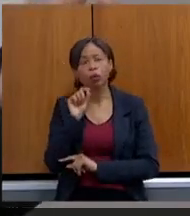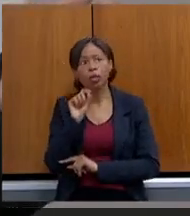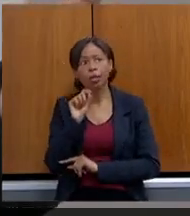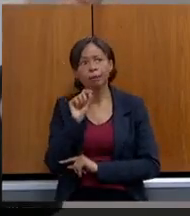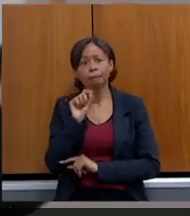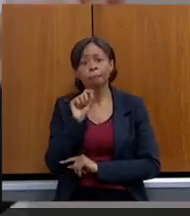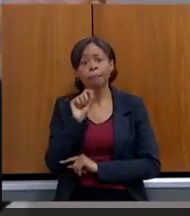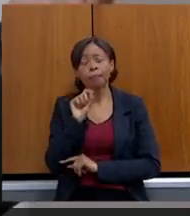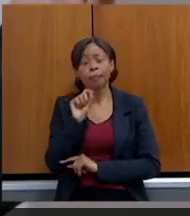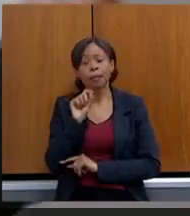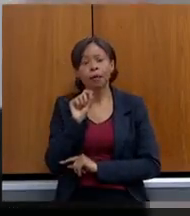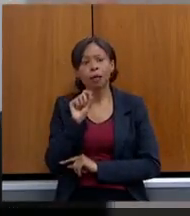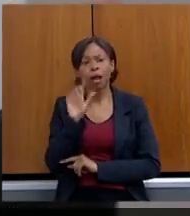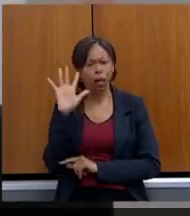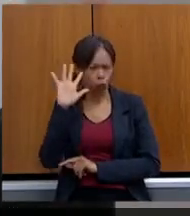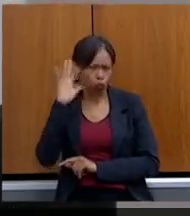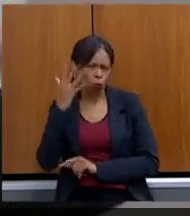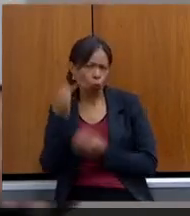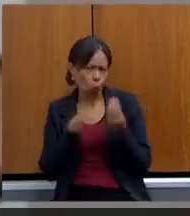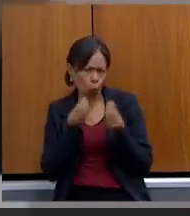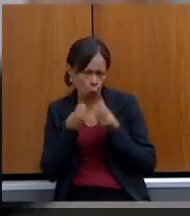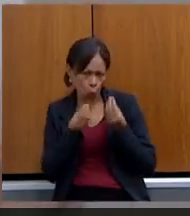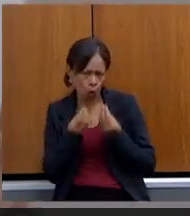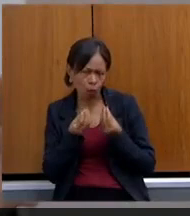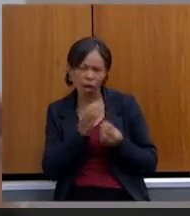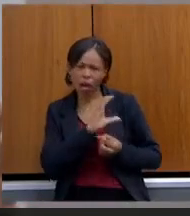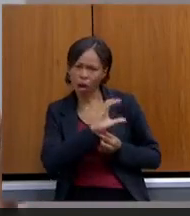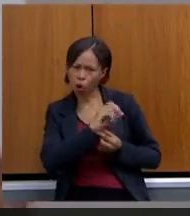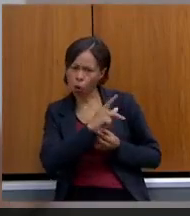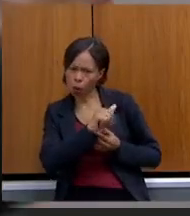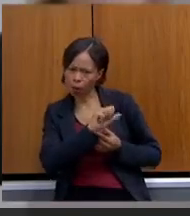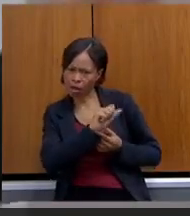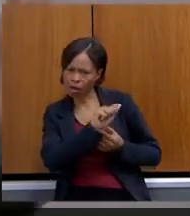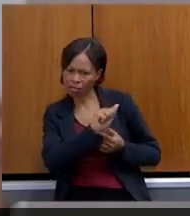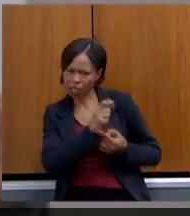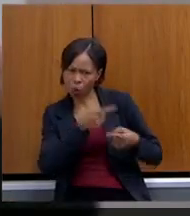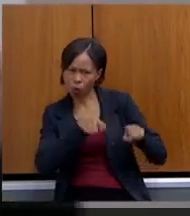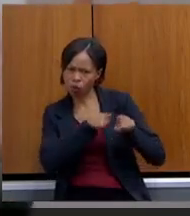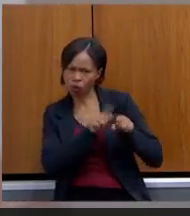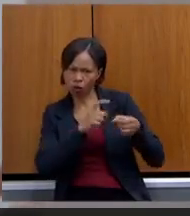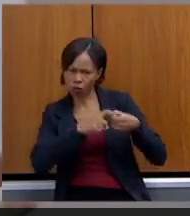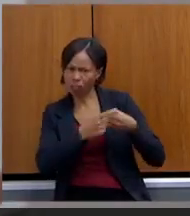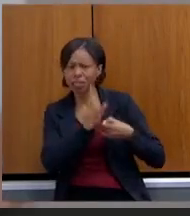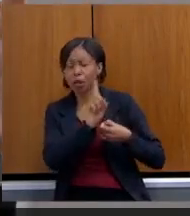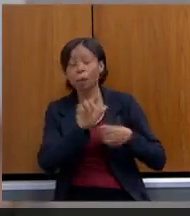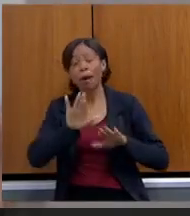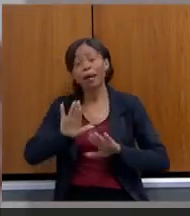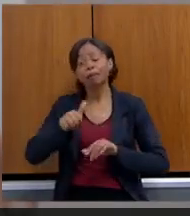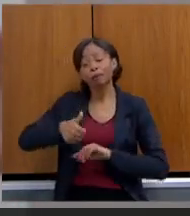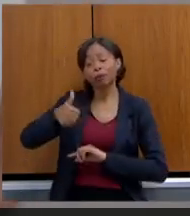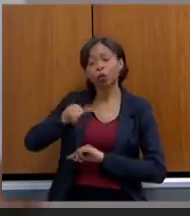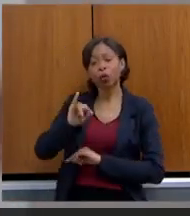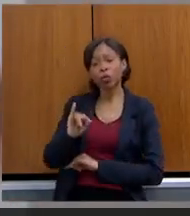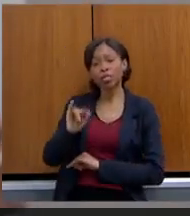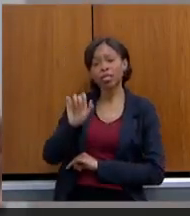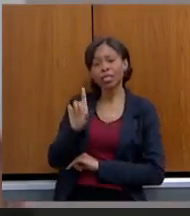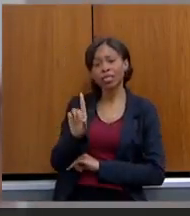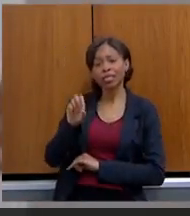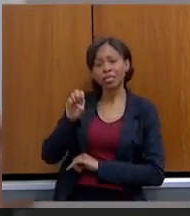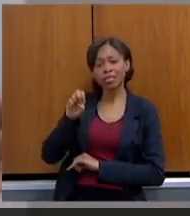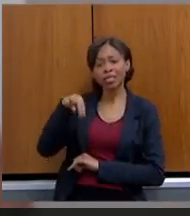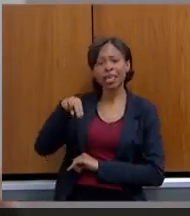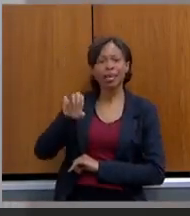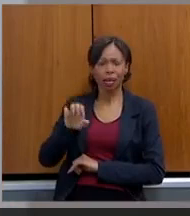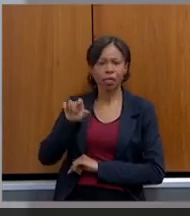com a COPASA para toda Minas Gerais começa o convênio com o idene que eles são dando conta de fazer